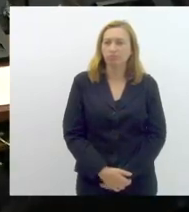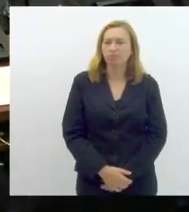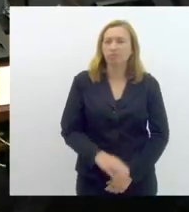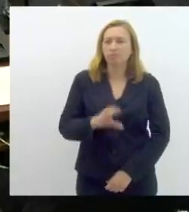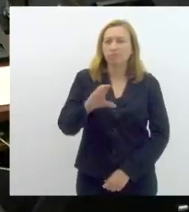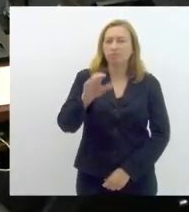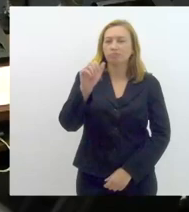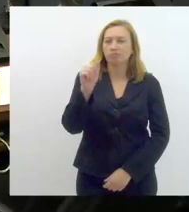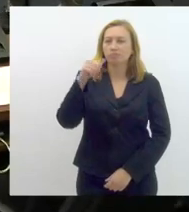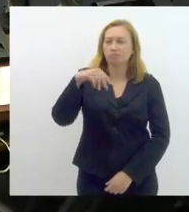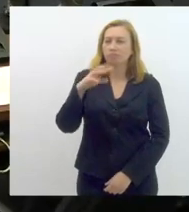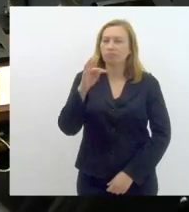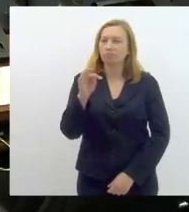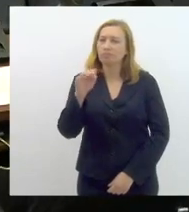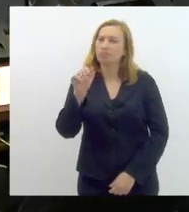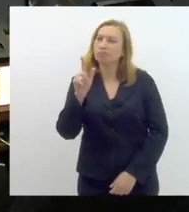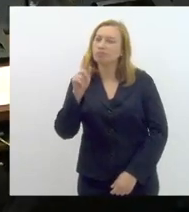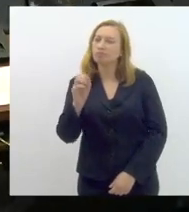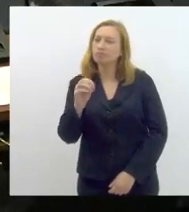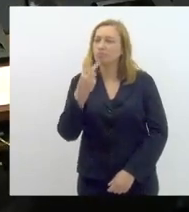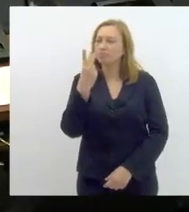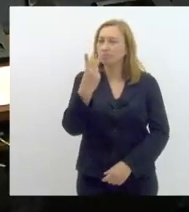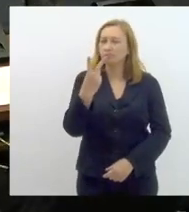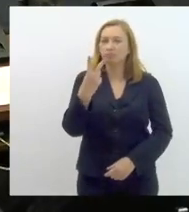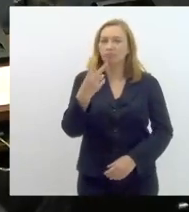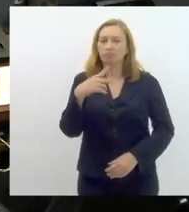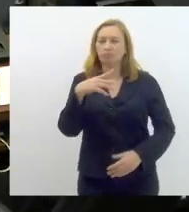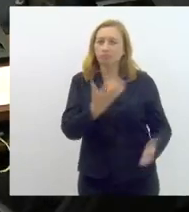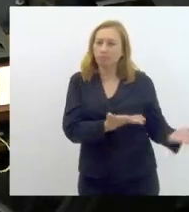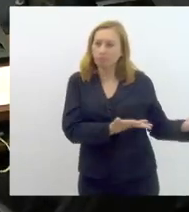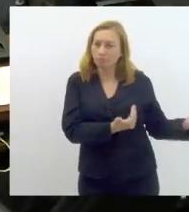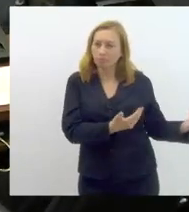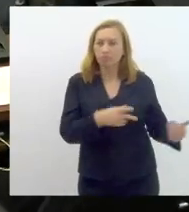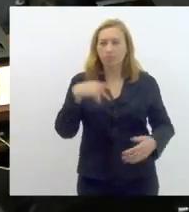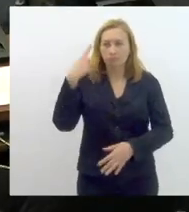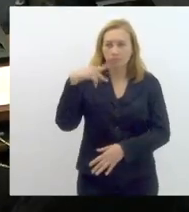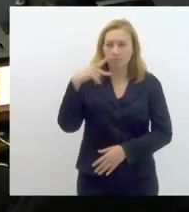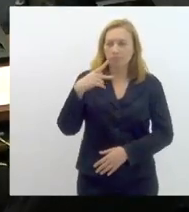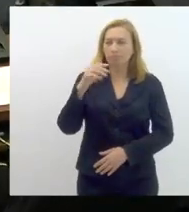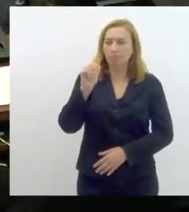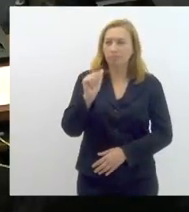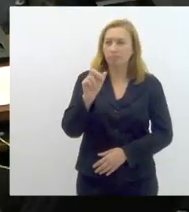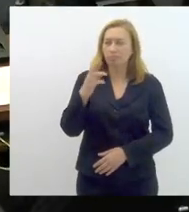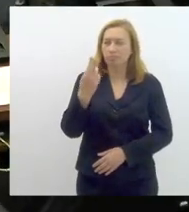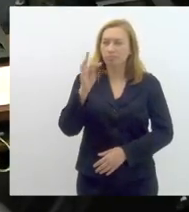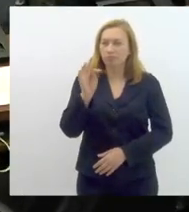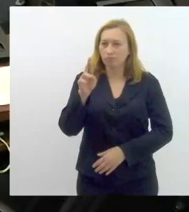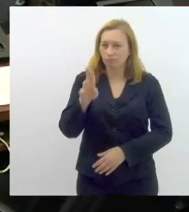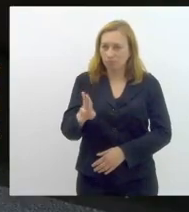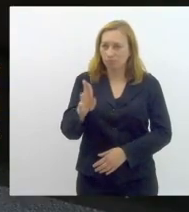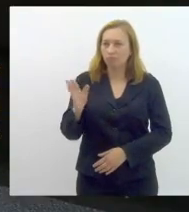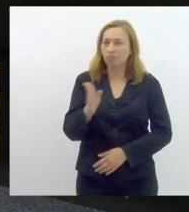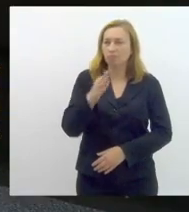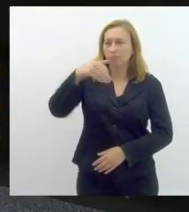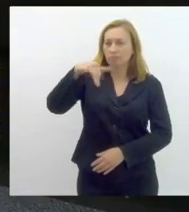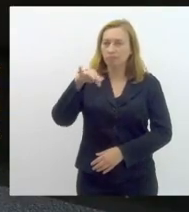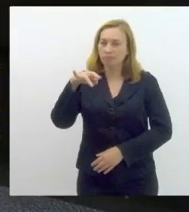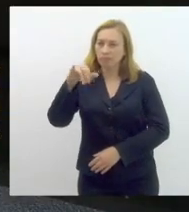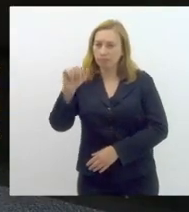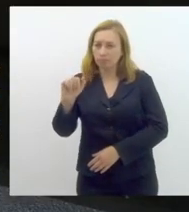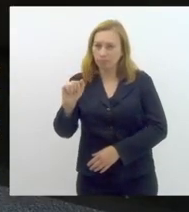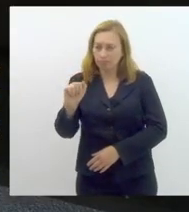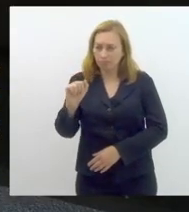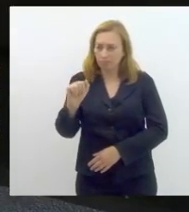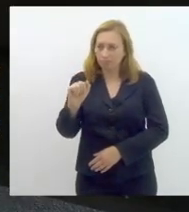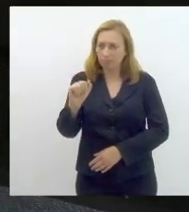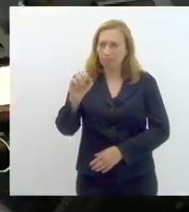Cantagalo, dois parlamentares juvenis, Arthur Werneck Barrada e Maria Eduarda